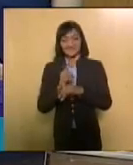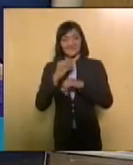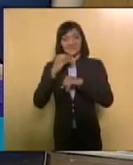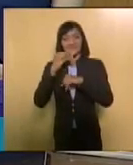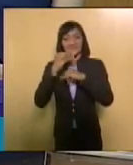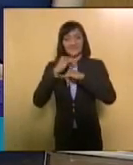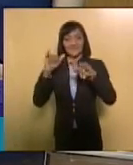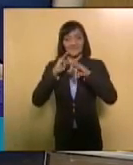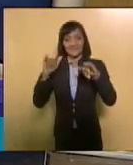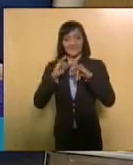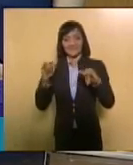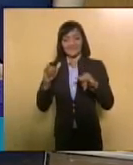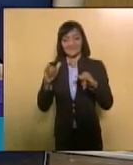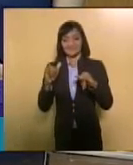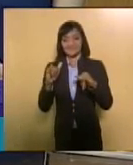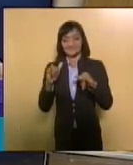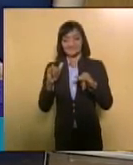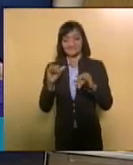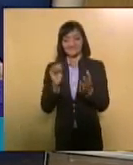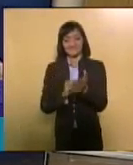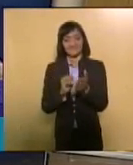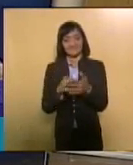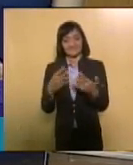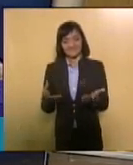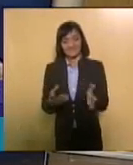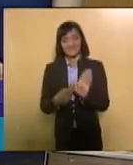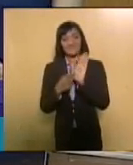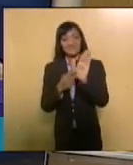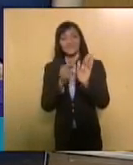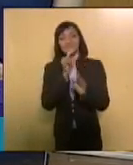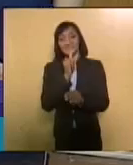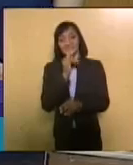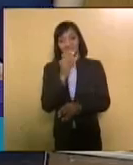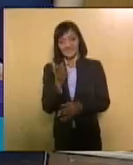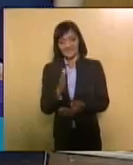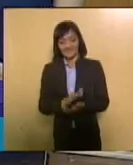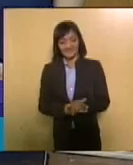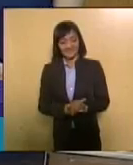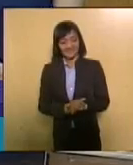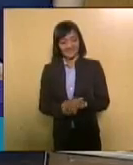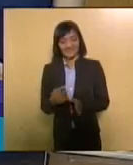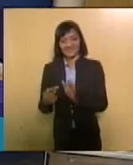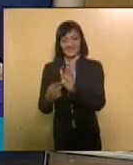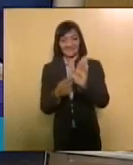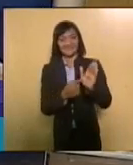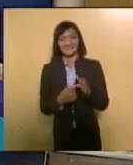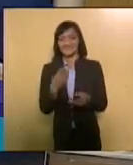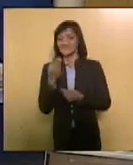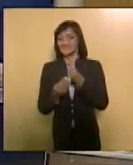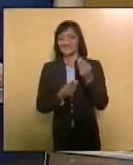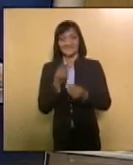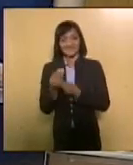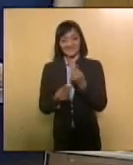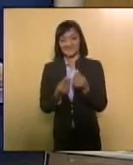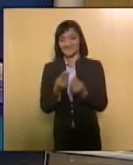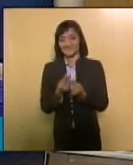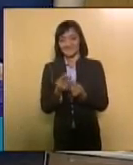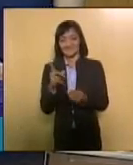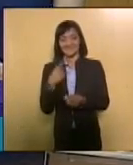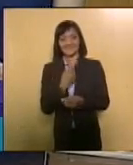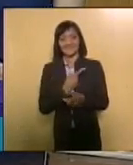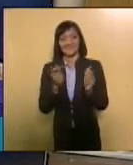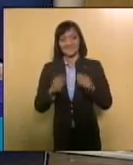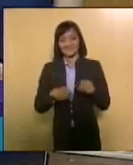foi de baixa qualidade e aí nós tros um exemplo que para mostrar como isso pode ser terrível pra gente fazer